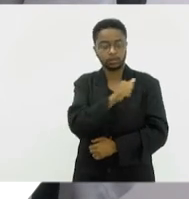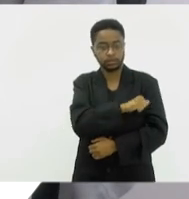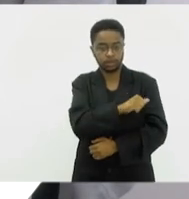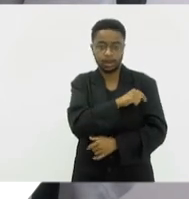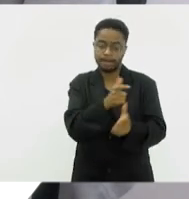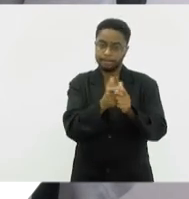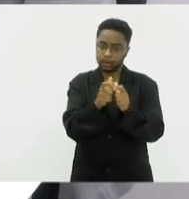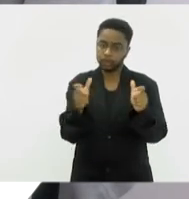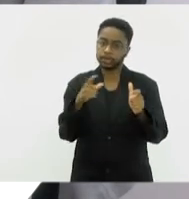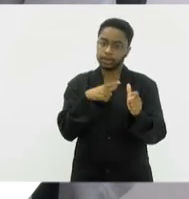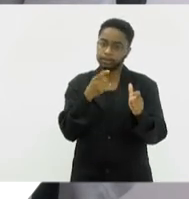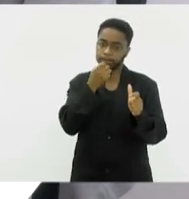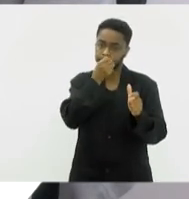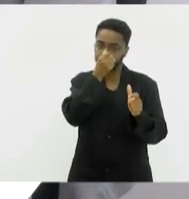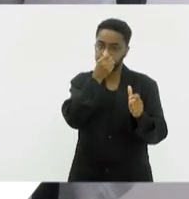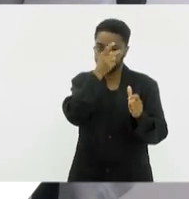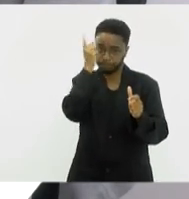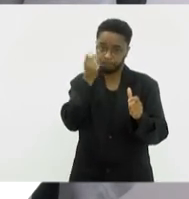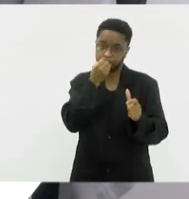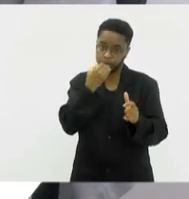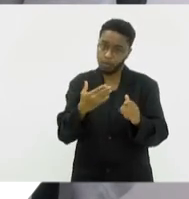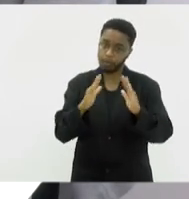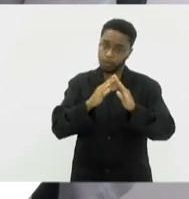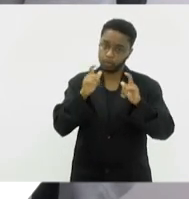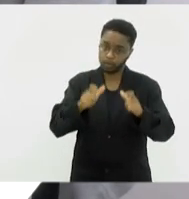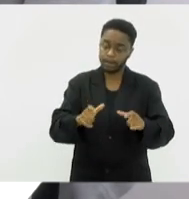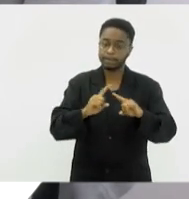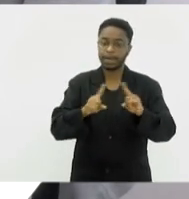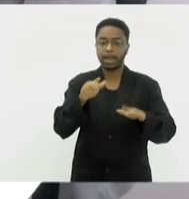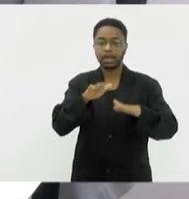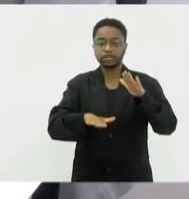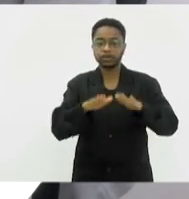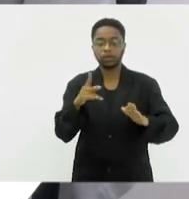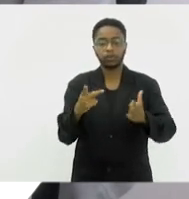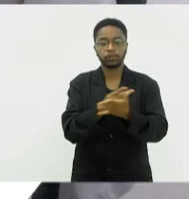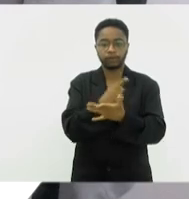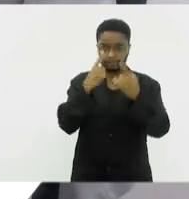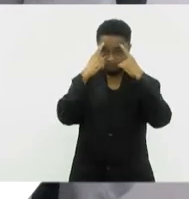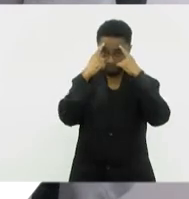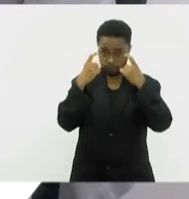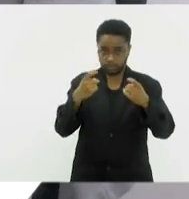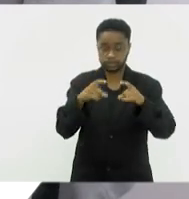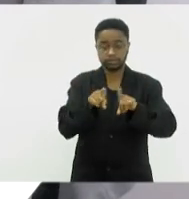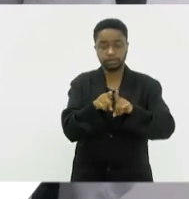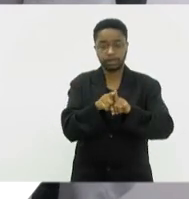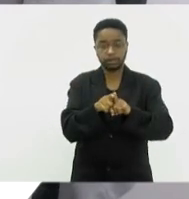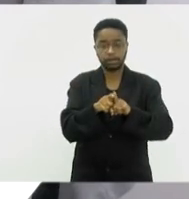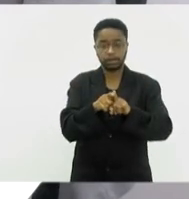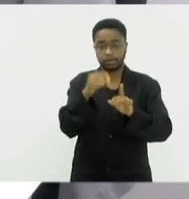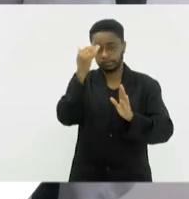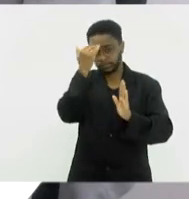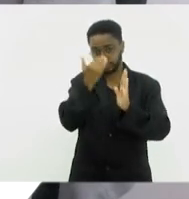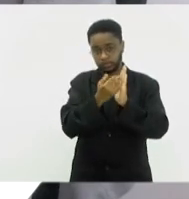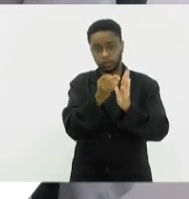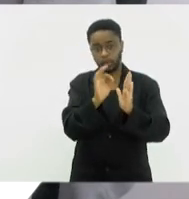maioria de pessoas de bem que estão ali e que são, muitas vezes, submetidas à violência, à violação de direitos por parte